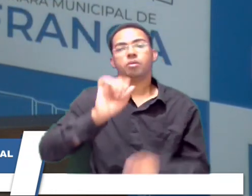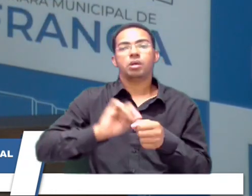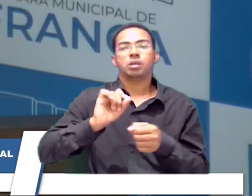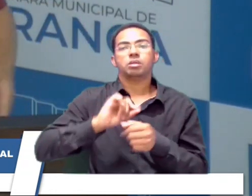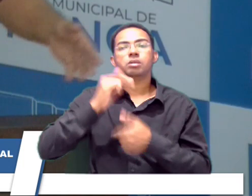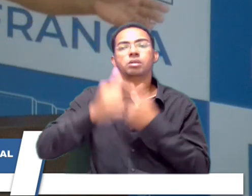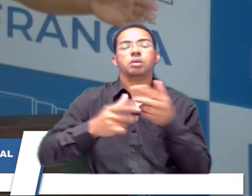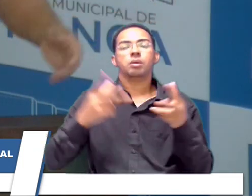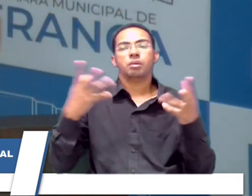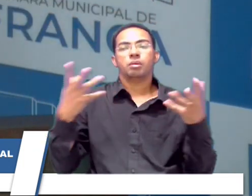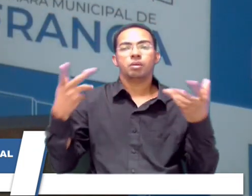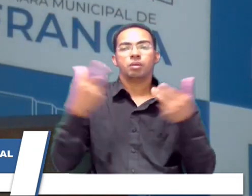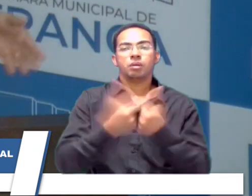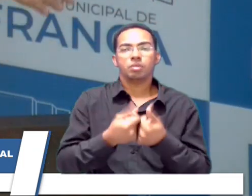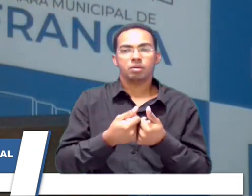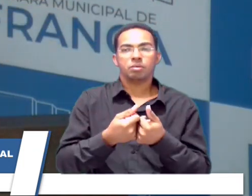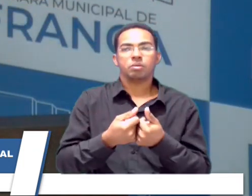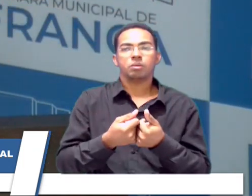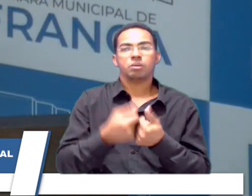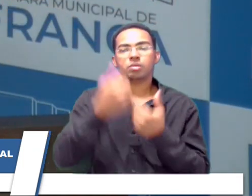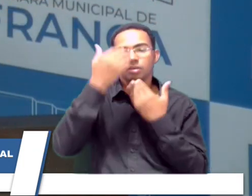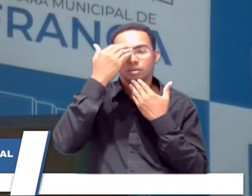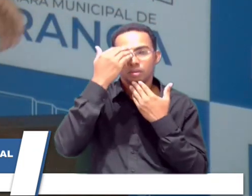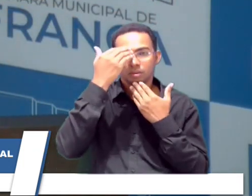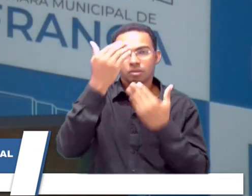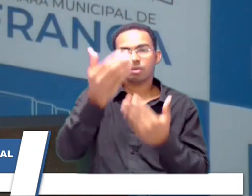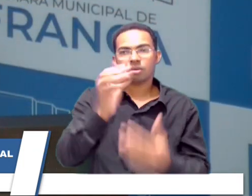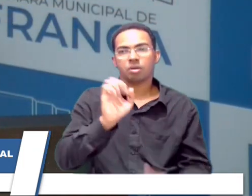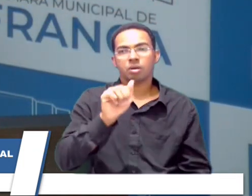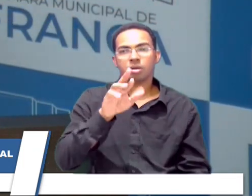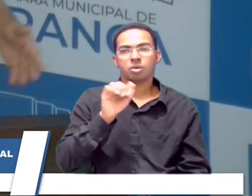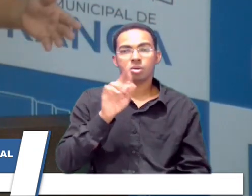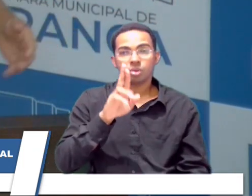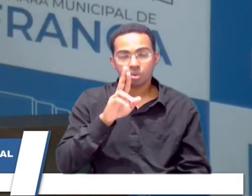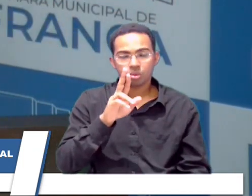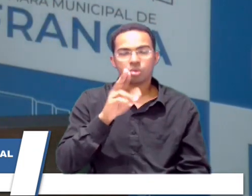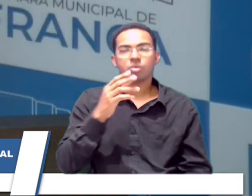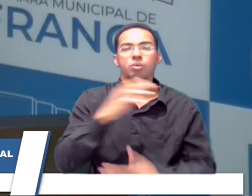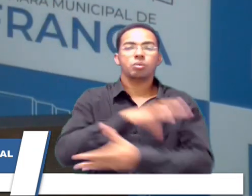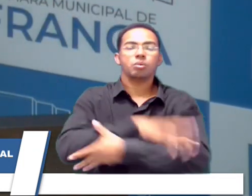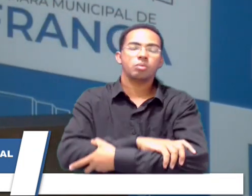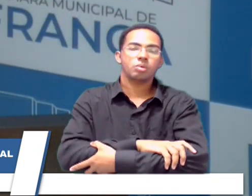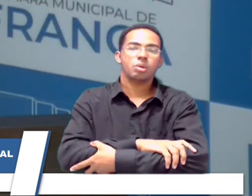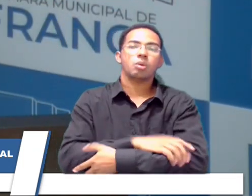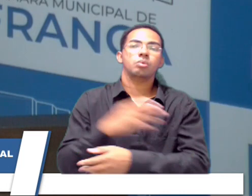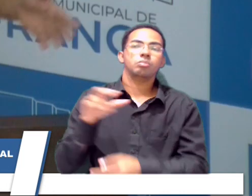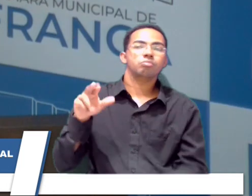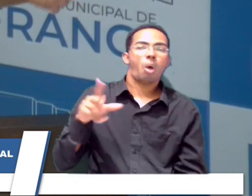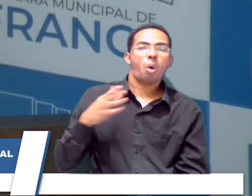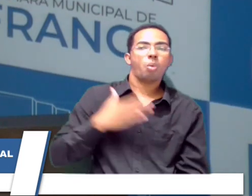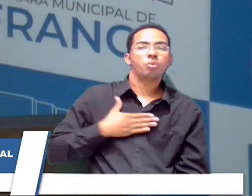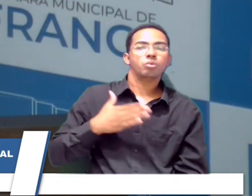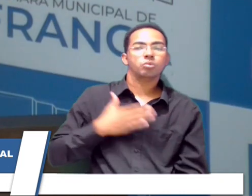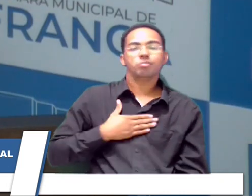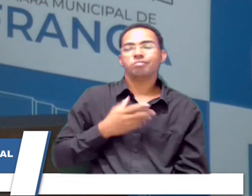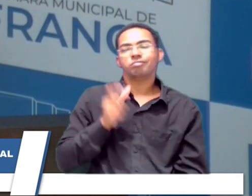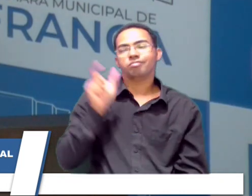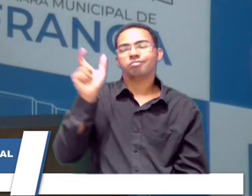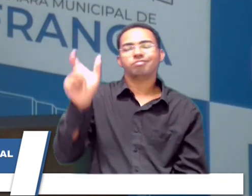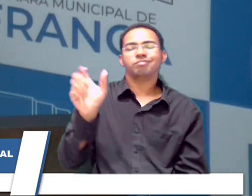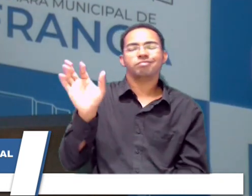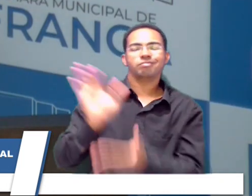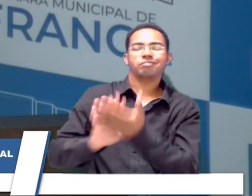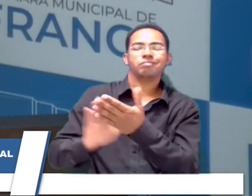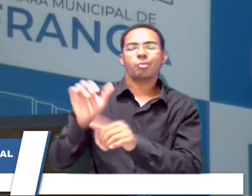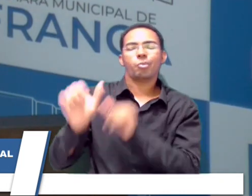faz. Eu quero agradecer aqui o Enor, que é um parceiraço, irmão. Não tenho palavra para falar, ele mudou a